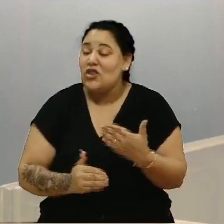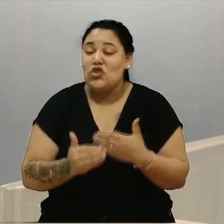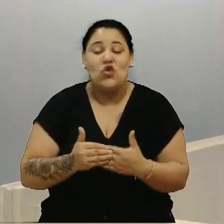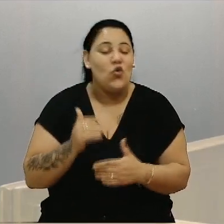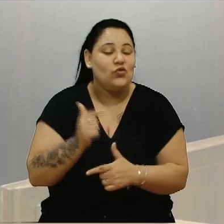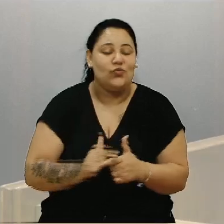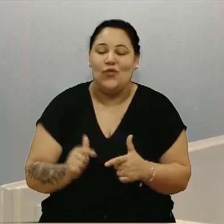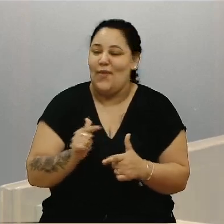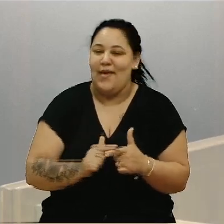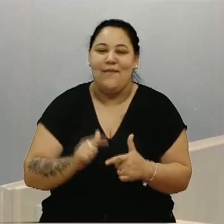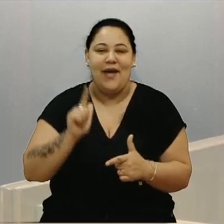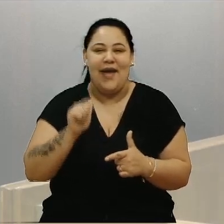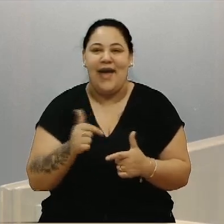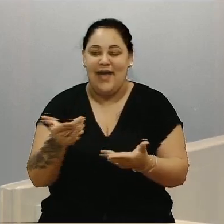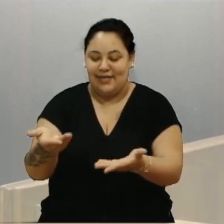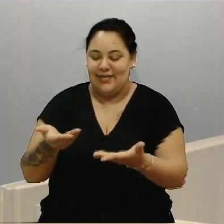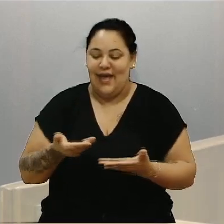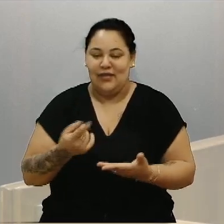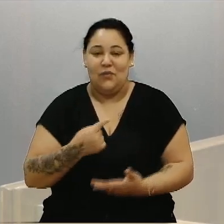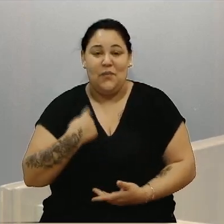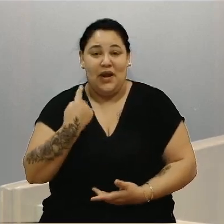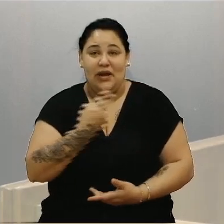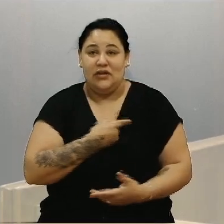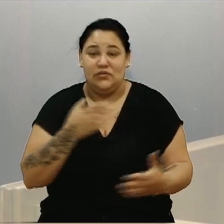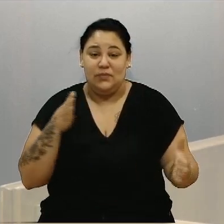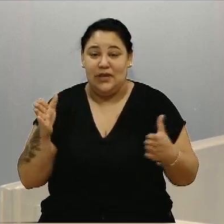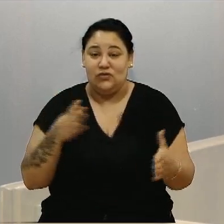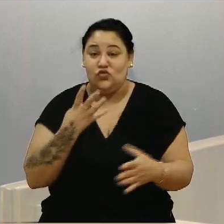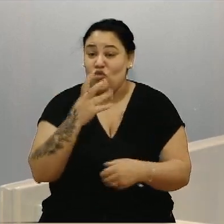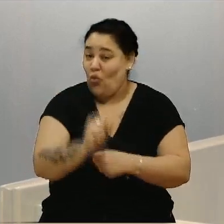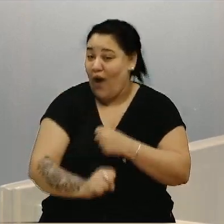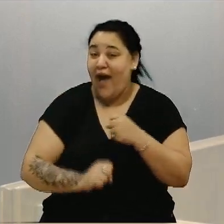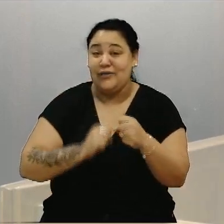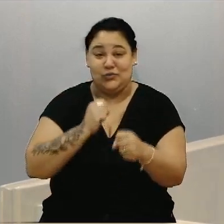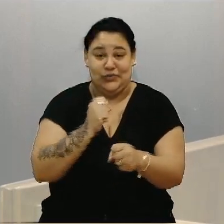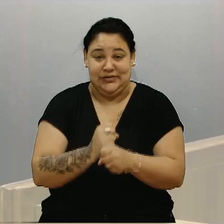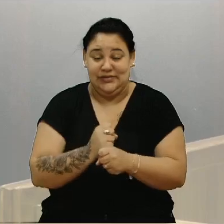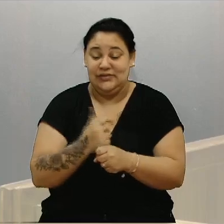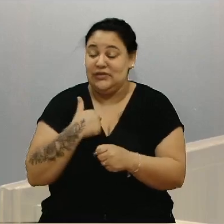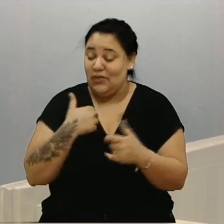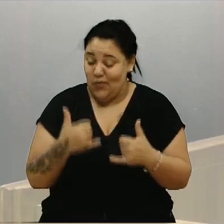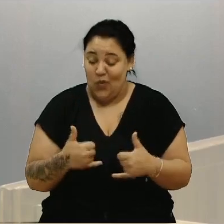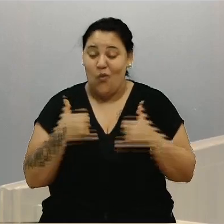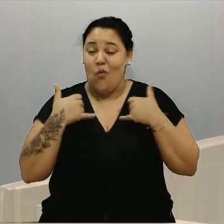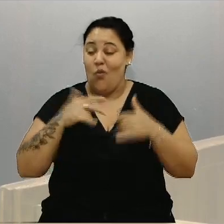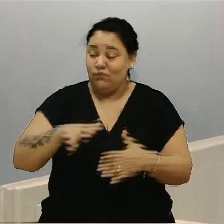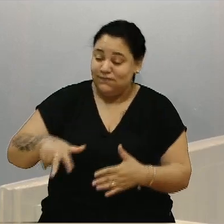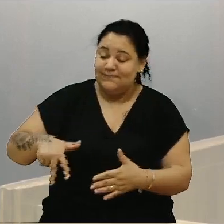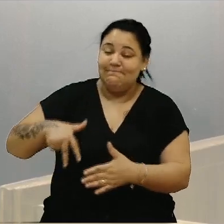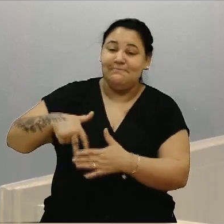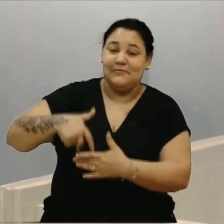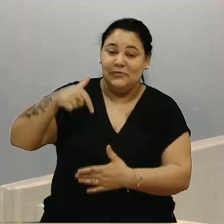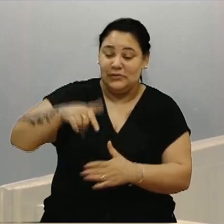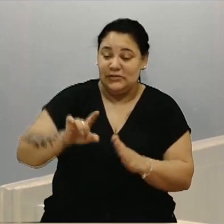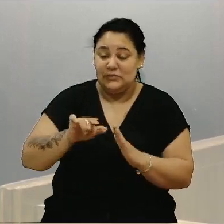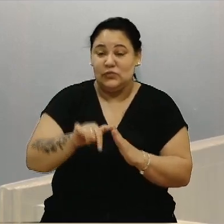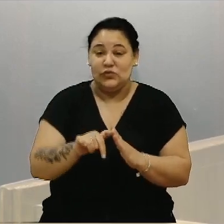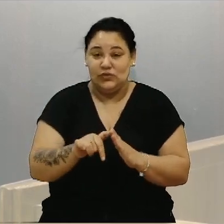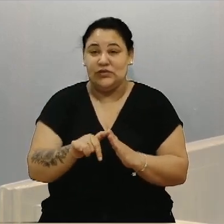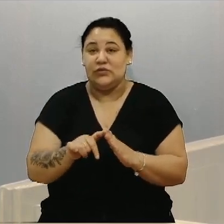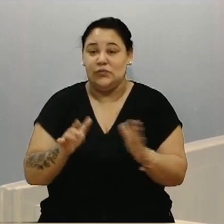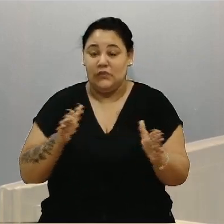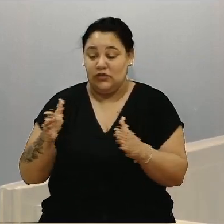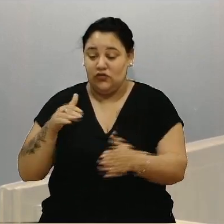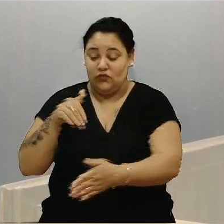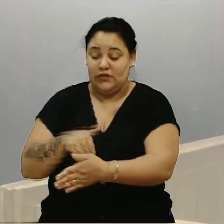problemas que foram trazidos para nós durante 4 anos. E eu me orgulho de subir nessa tribuna, pós esse processo eleitoral,